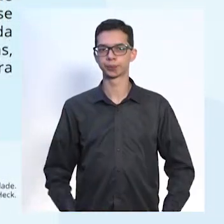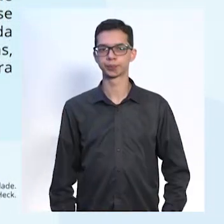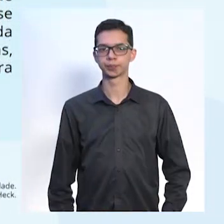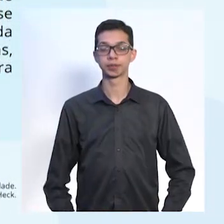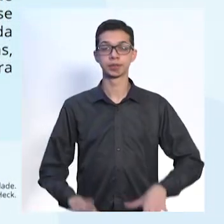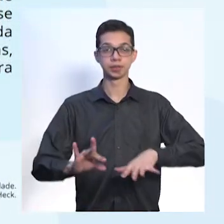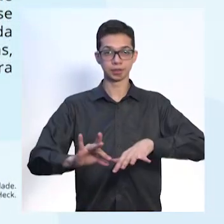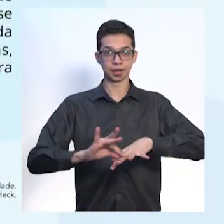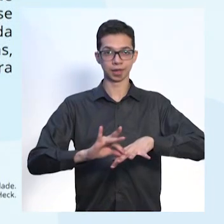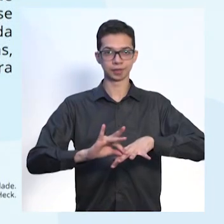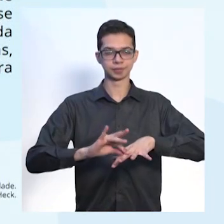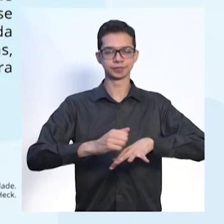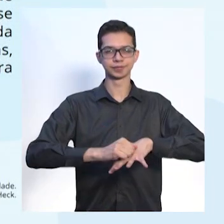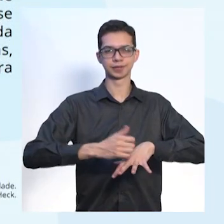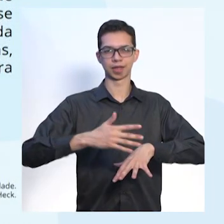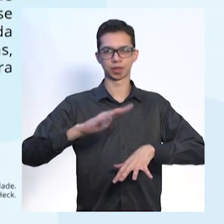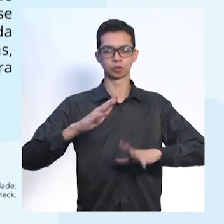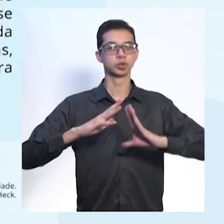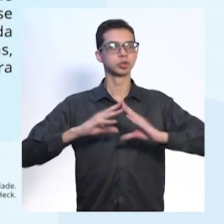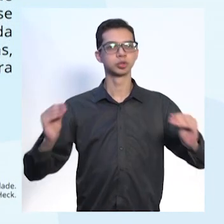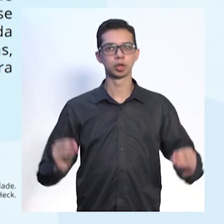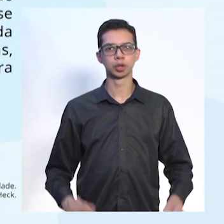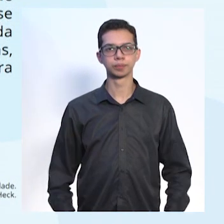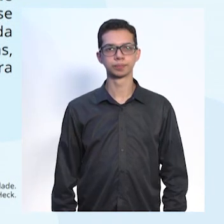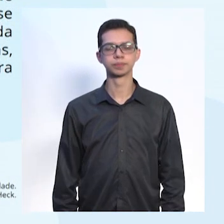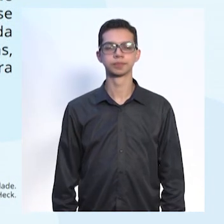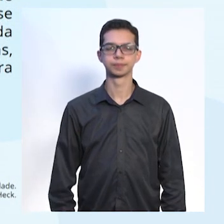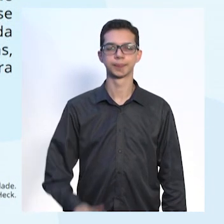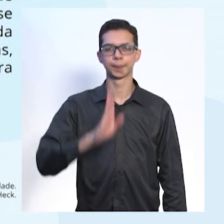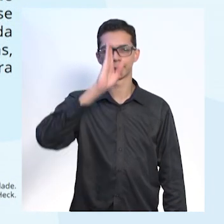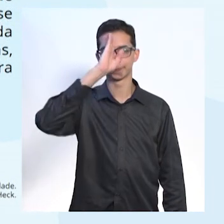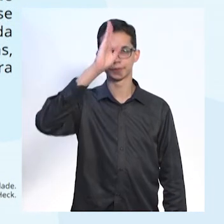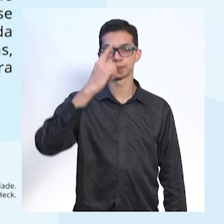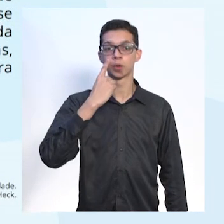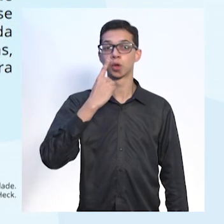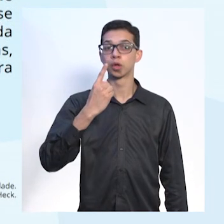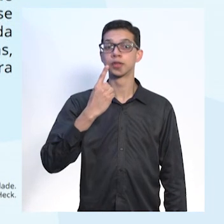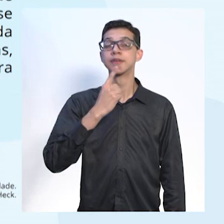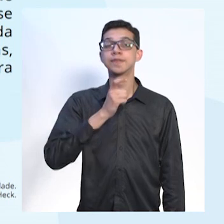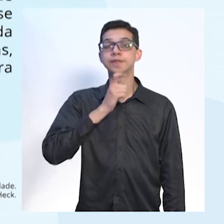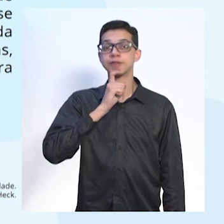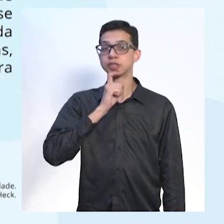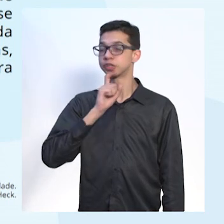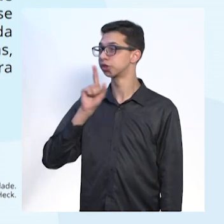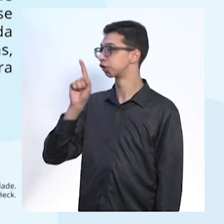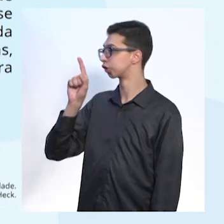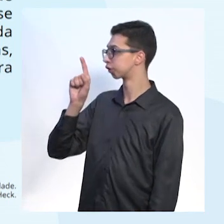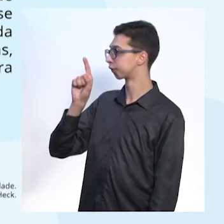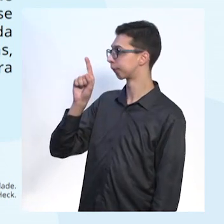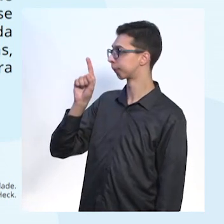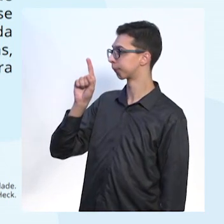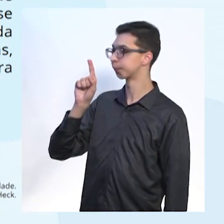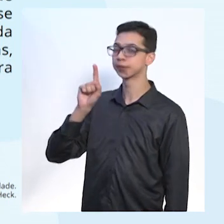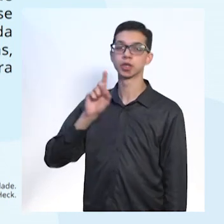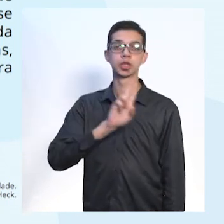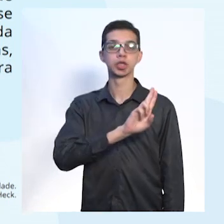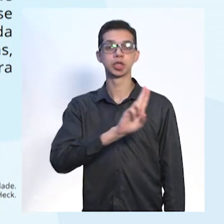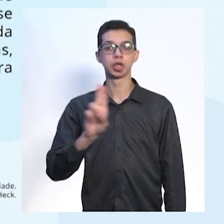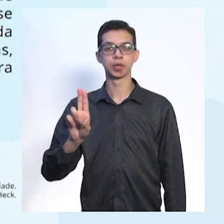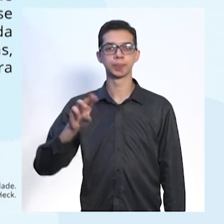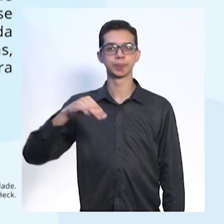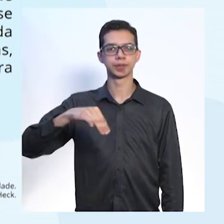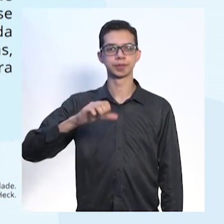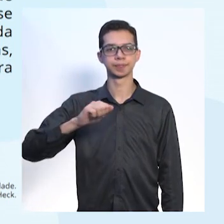de pérolas some de repente. Essa é a manchete. Olha lá, ó, tá grifado de verde e tá escrito ali, ó, manchete, tá